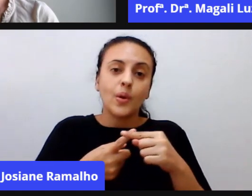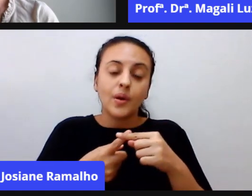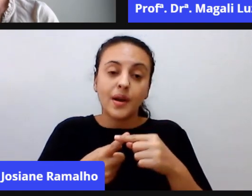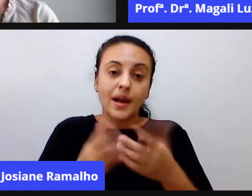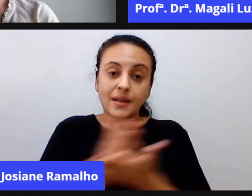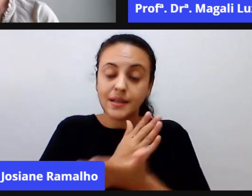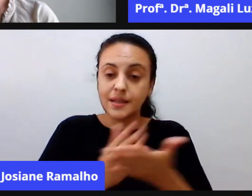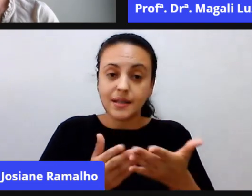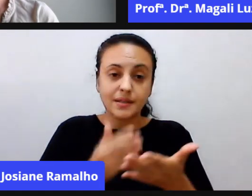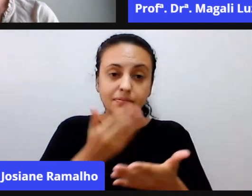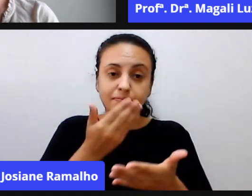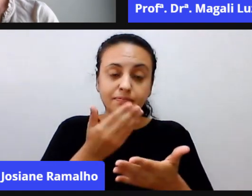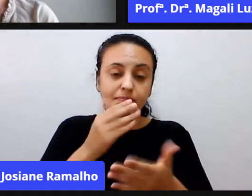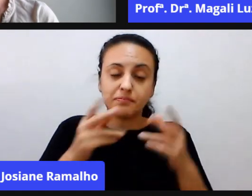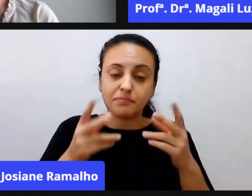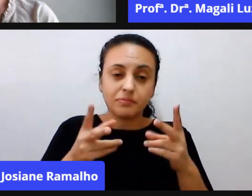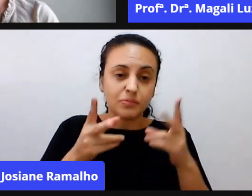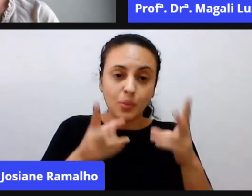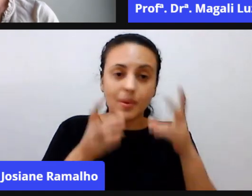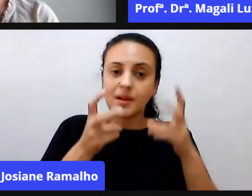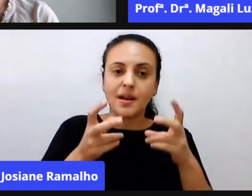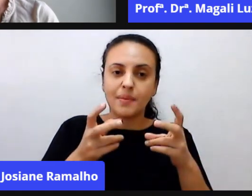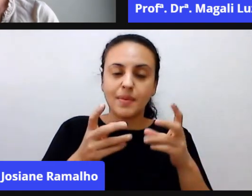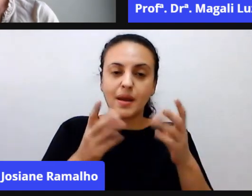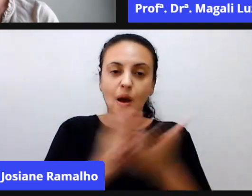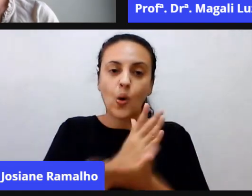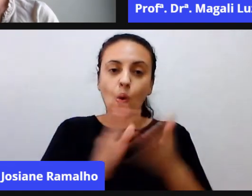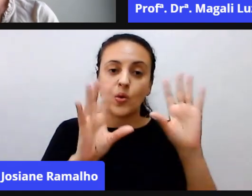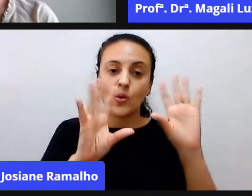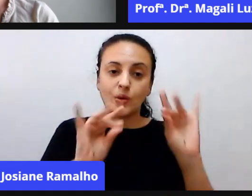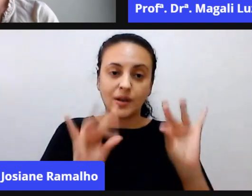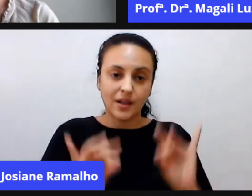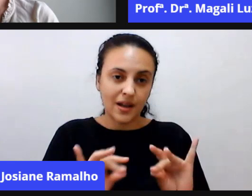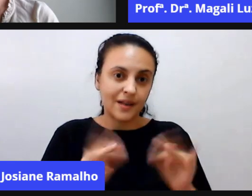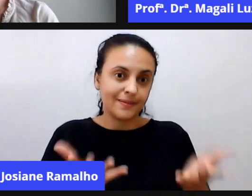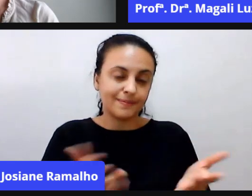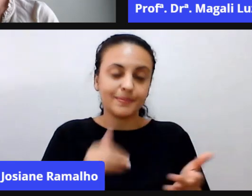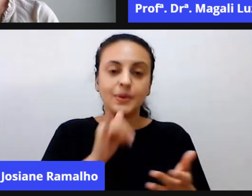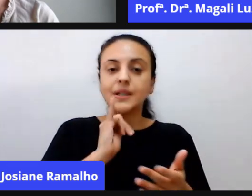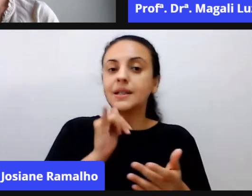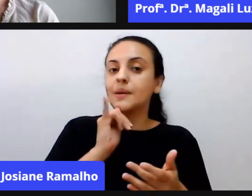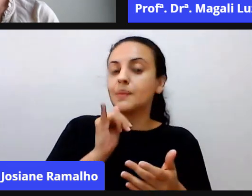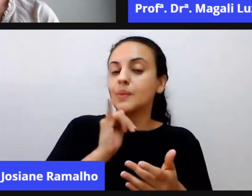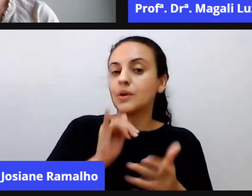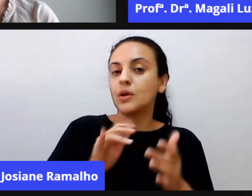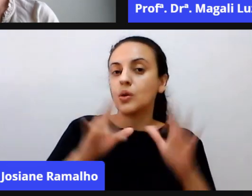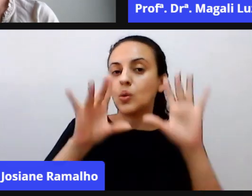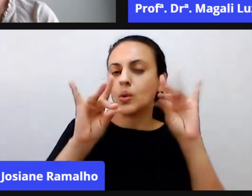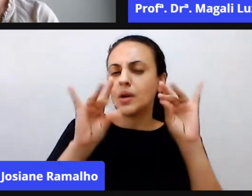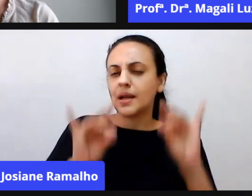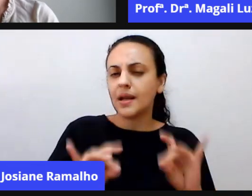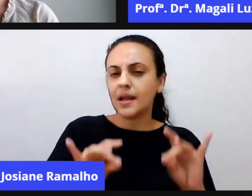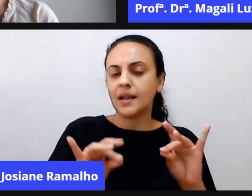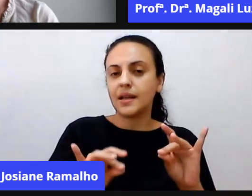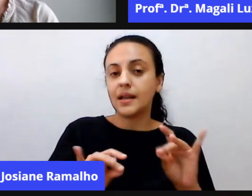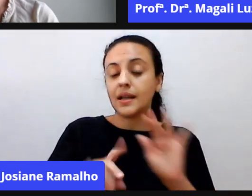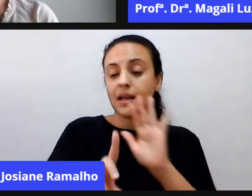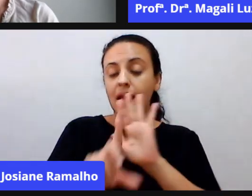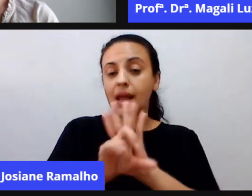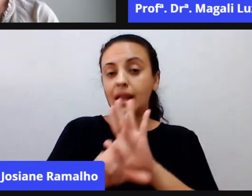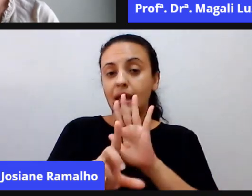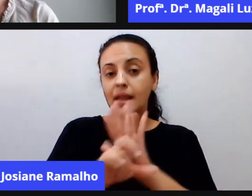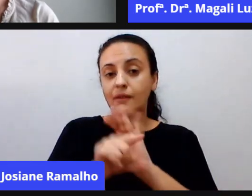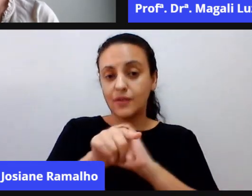exemplo, eu nunca tinha me atentado no detalhe, né, eu ouvi você falando, muito interessante, que essa lei,